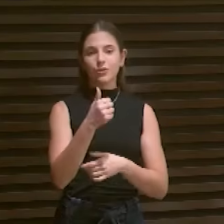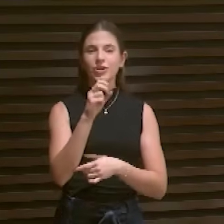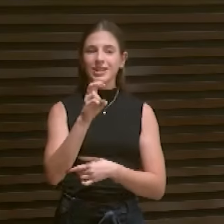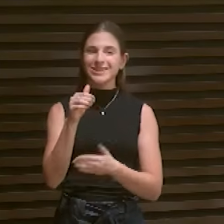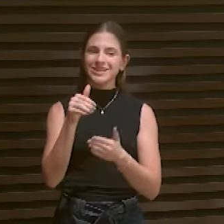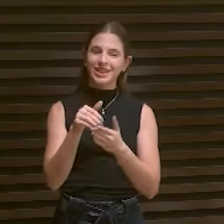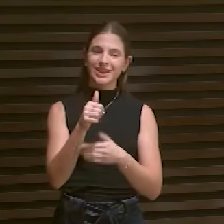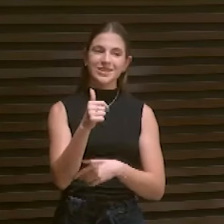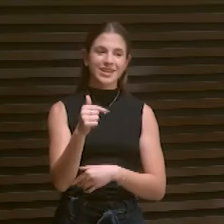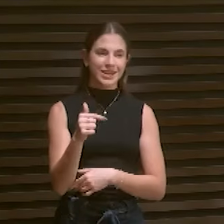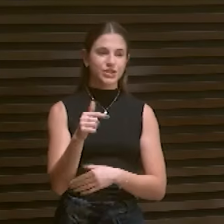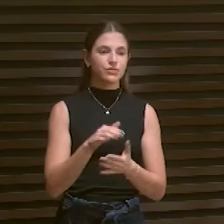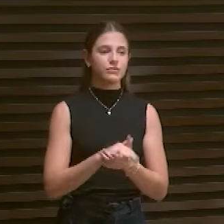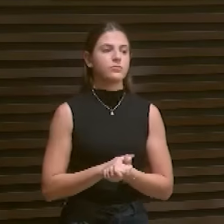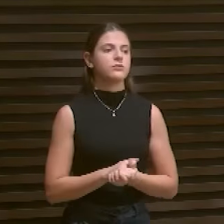a 17.